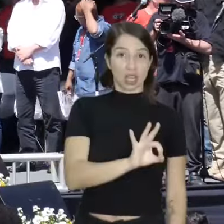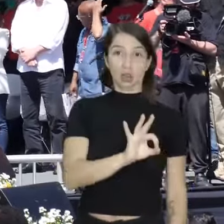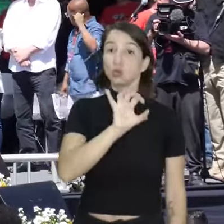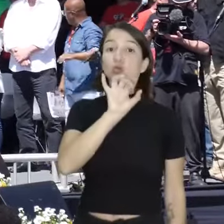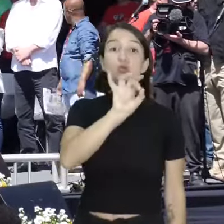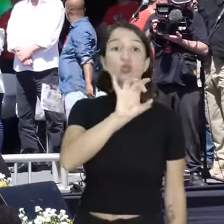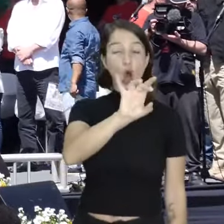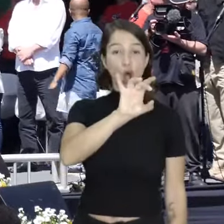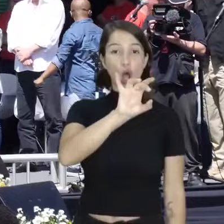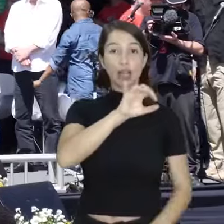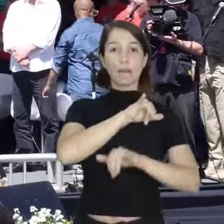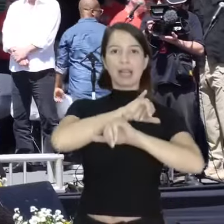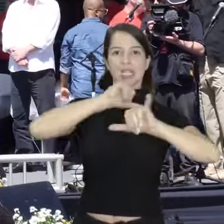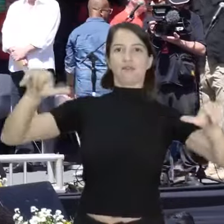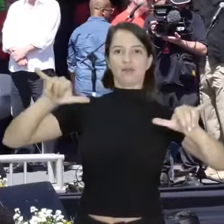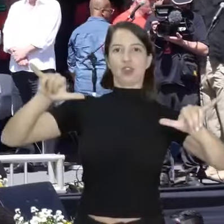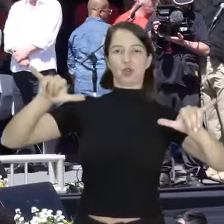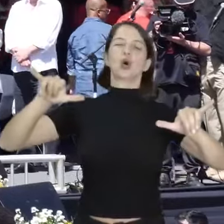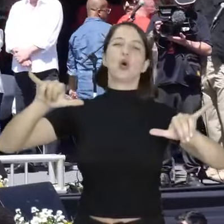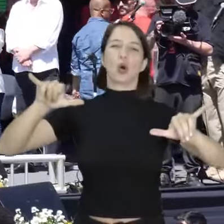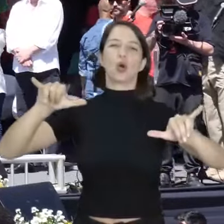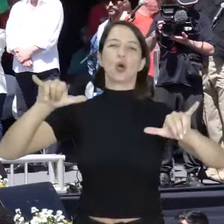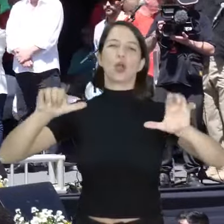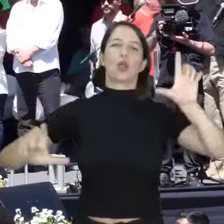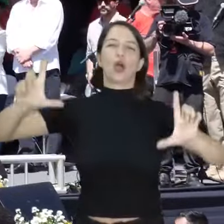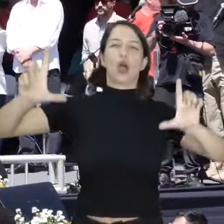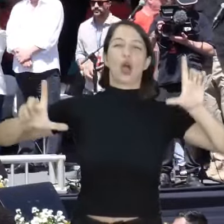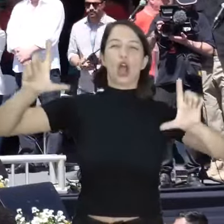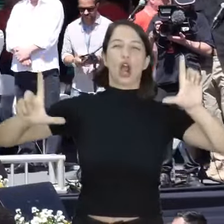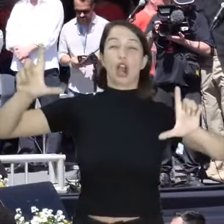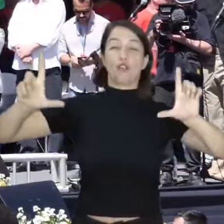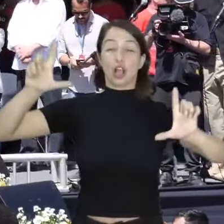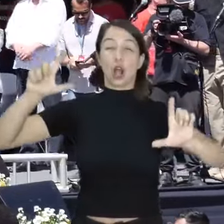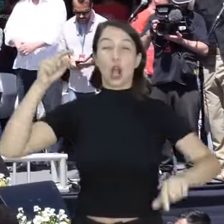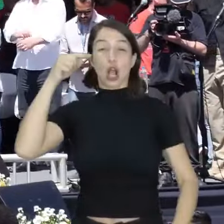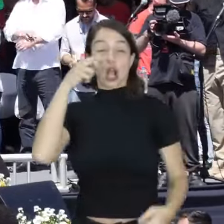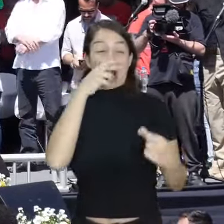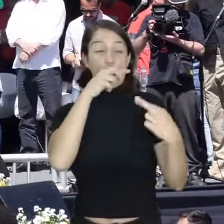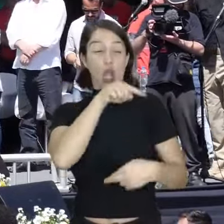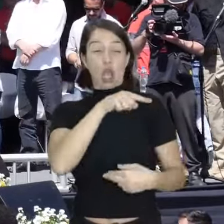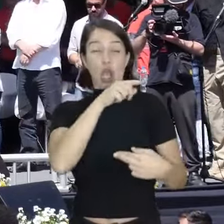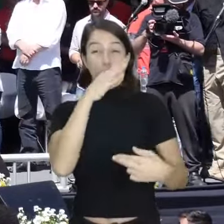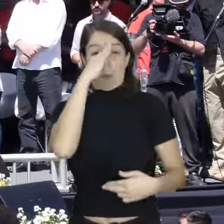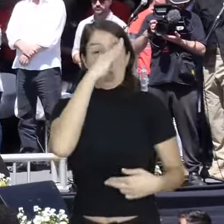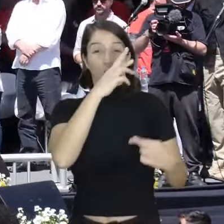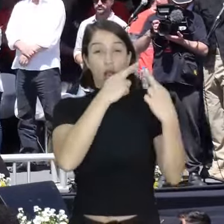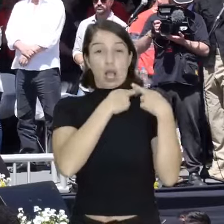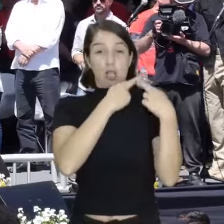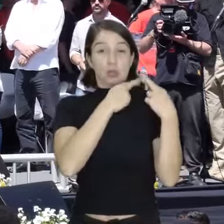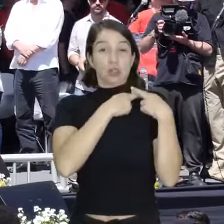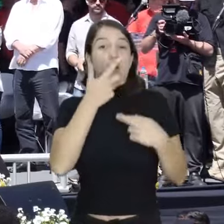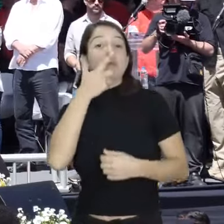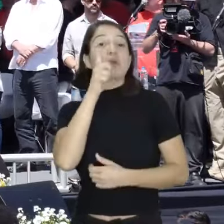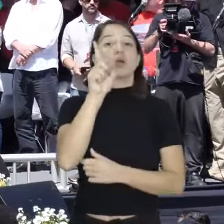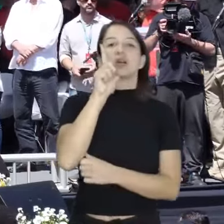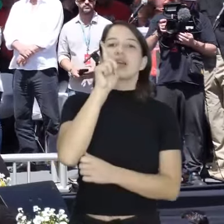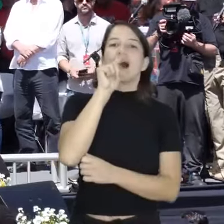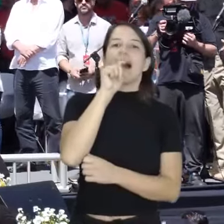Ou seja, não é possível que o povo não entenda, Bia, que a gente não pode